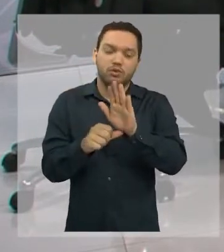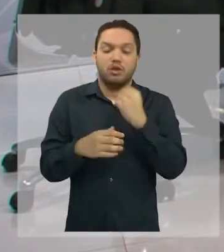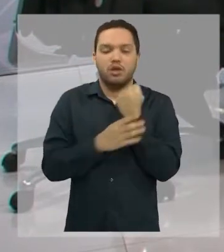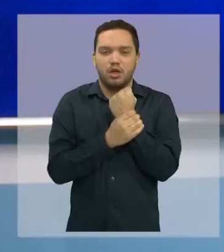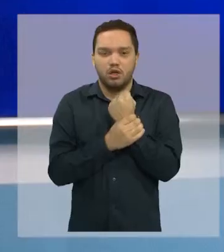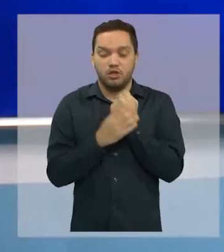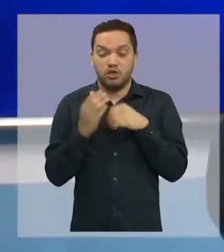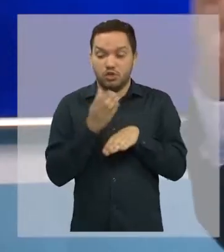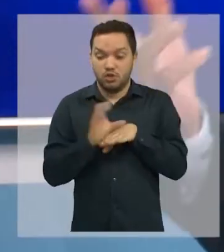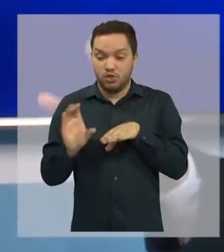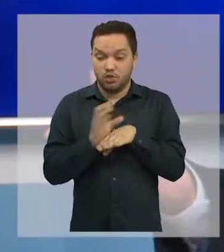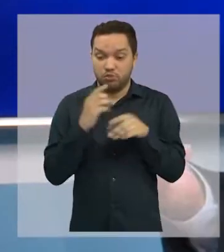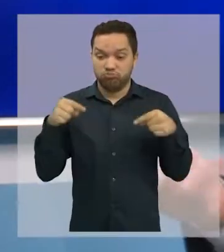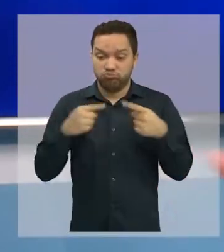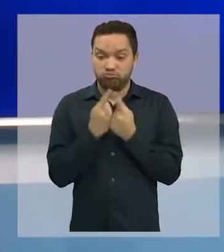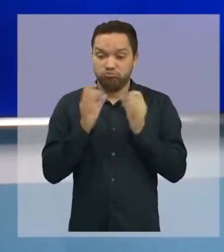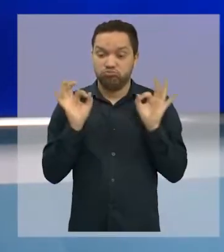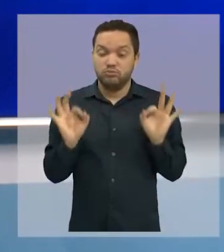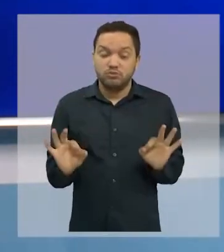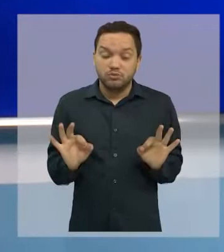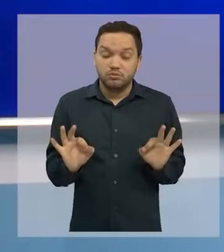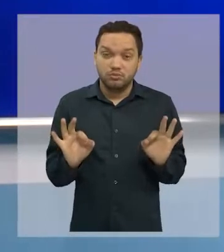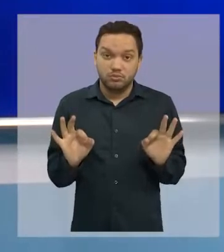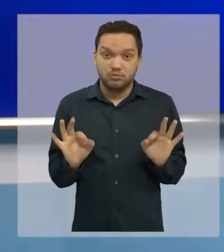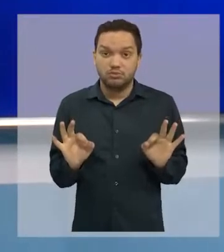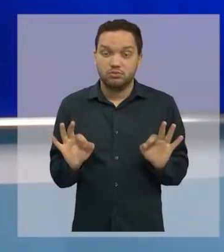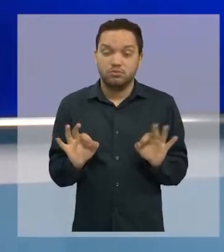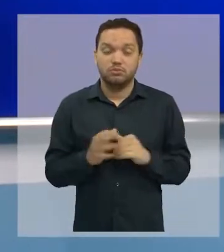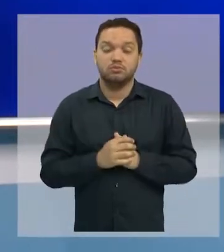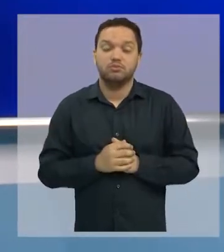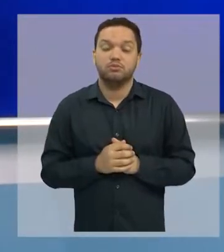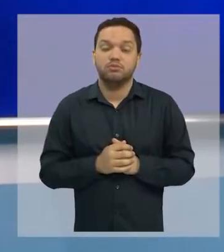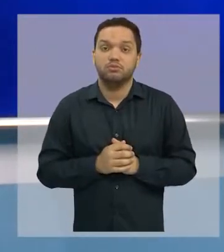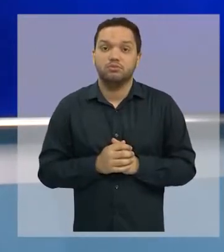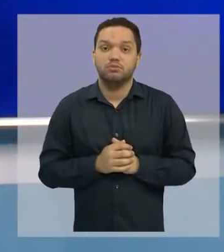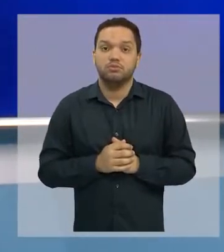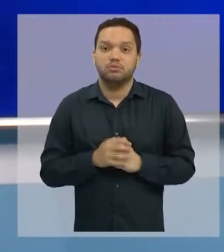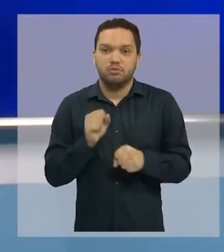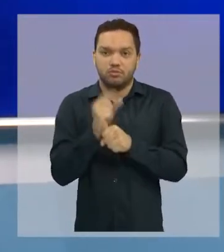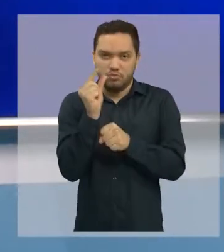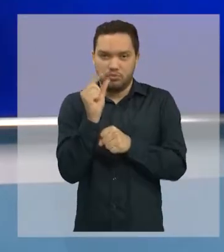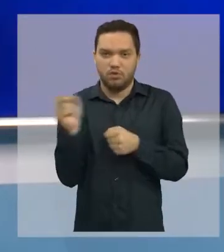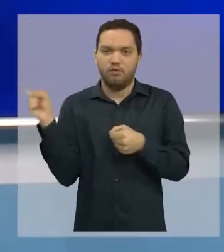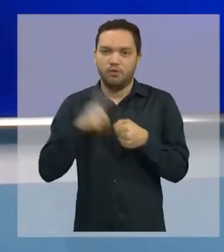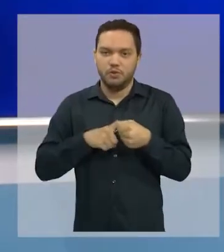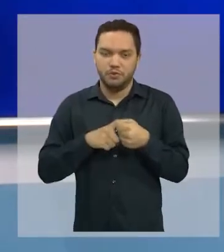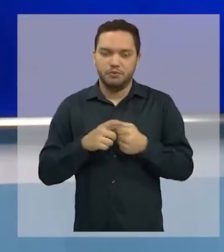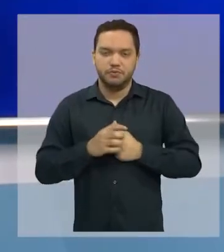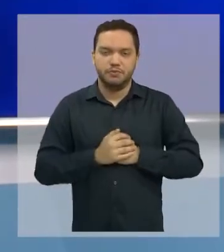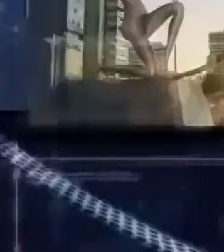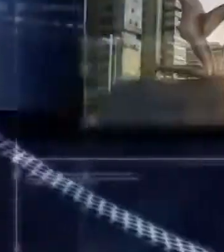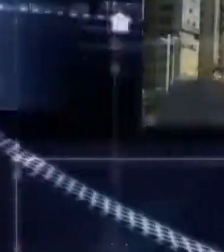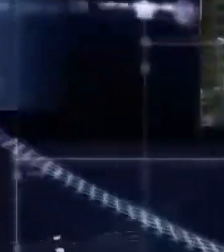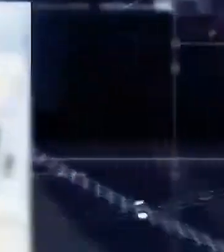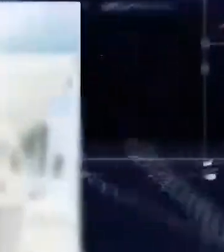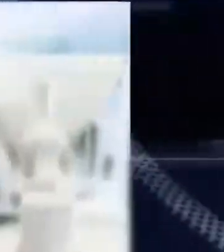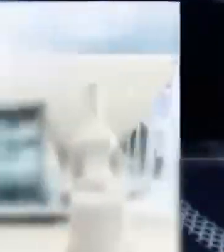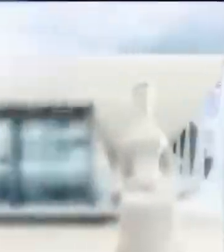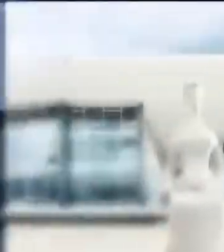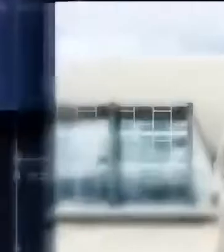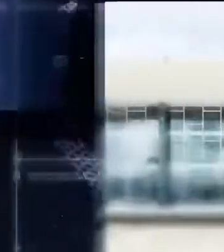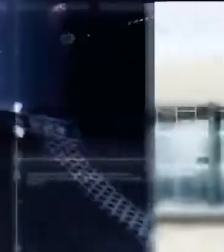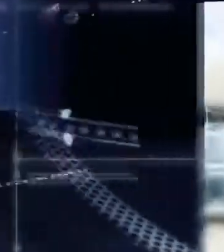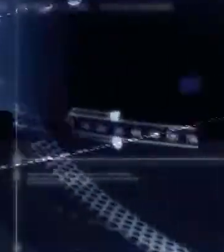a constitucionalidade, né, do que está preceituado na Constituição. Um instante só e a gente volta.